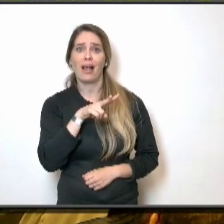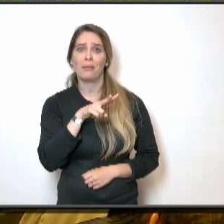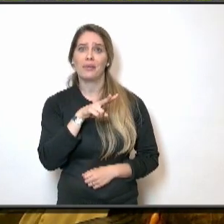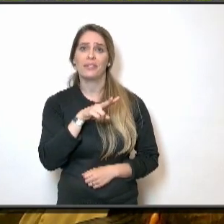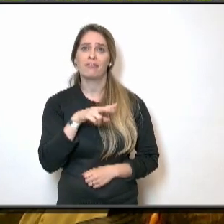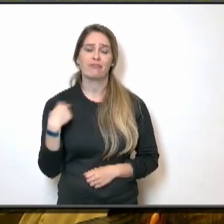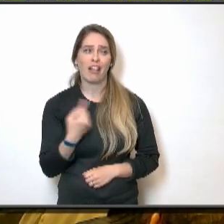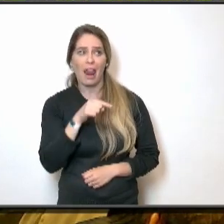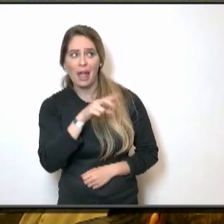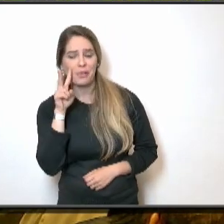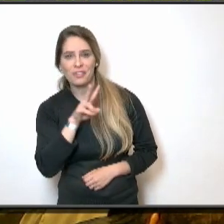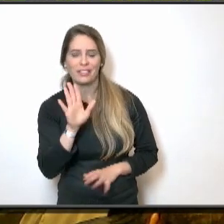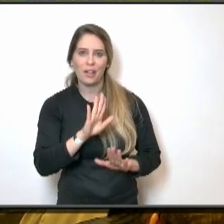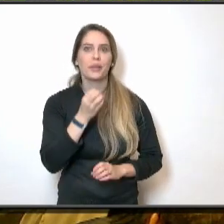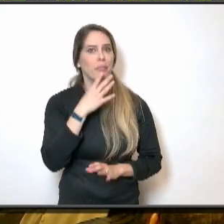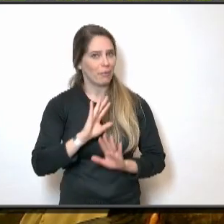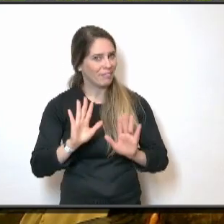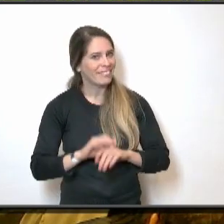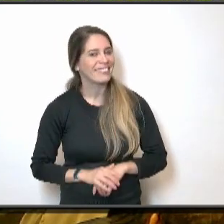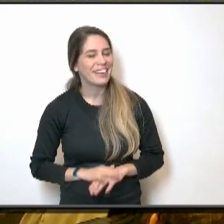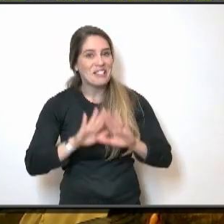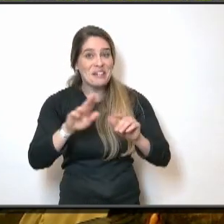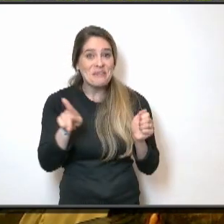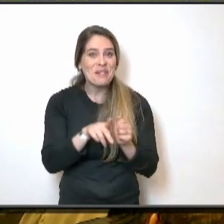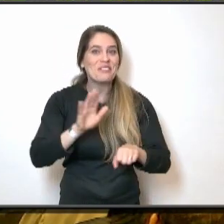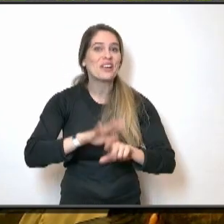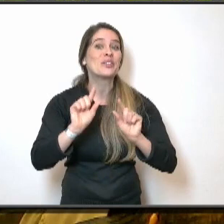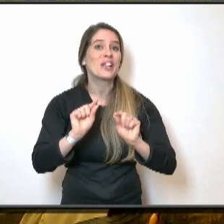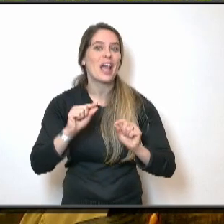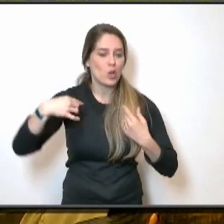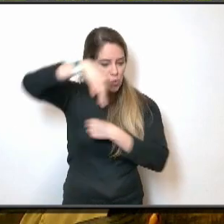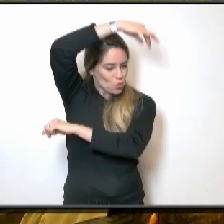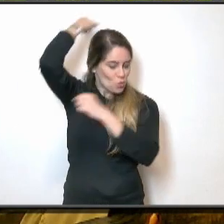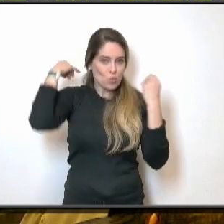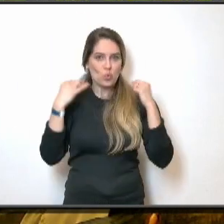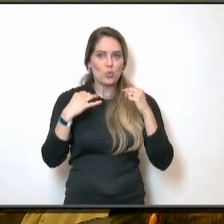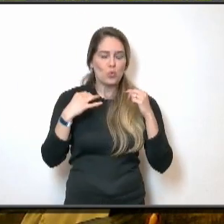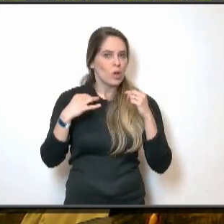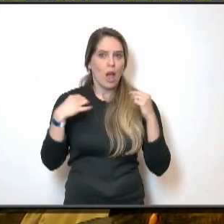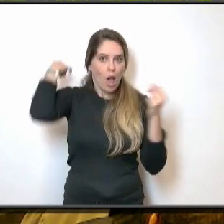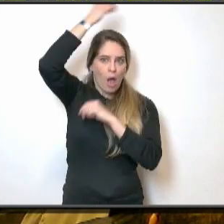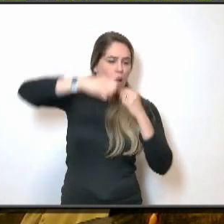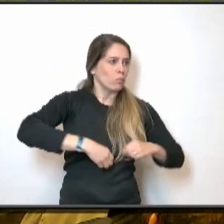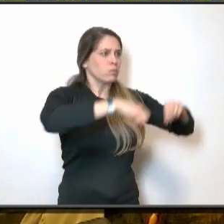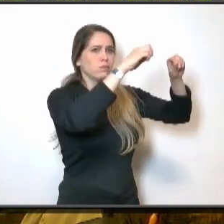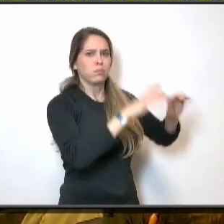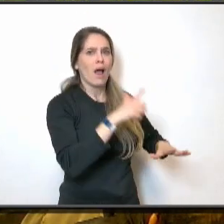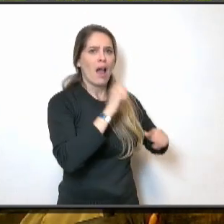para pular na água. Você já viu isso? Alguém pôr a capa para pular na água? E ele sai nadando,